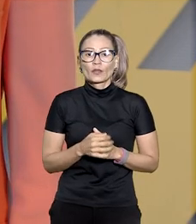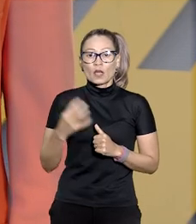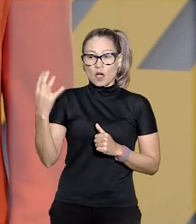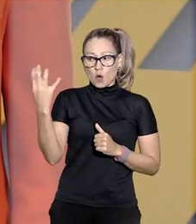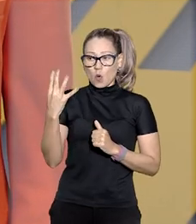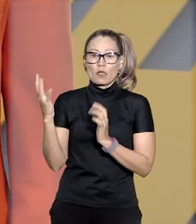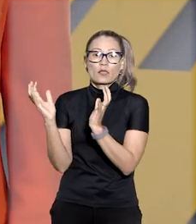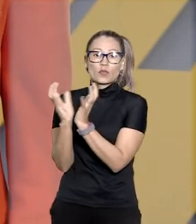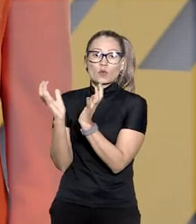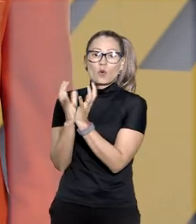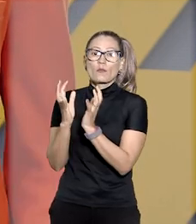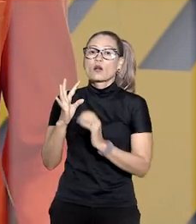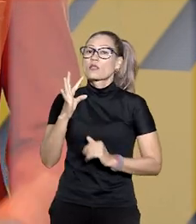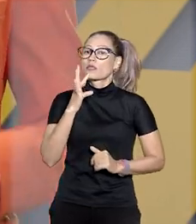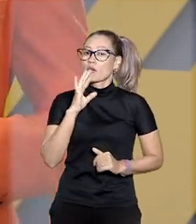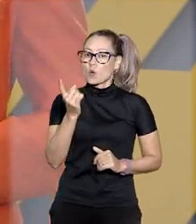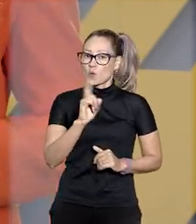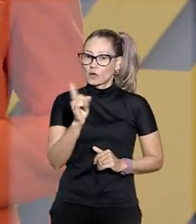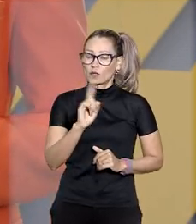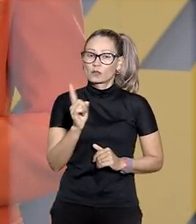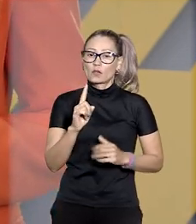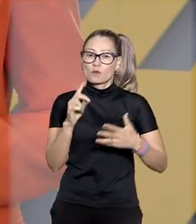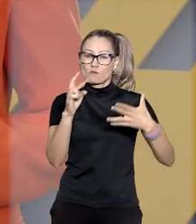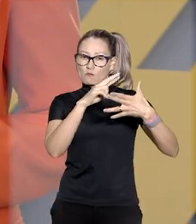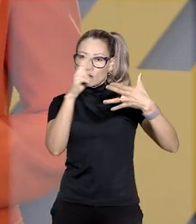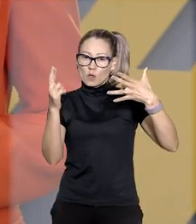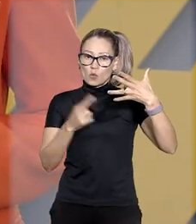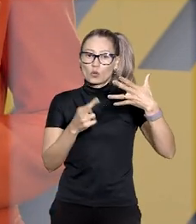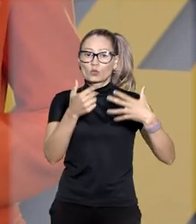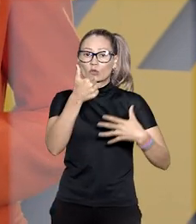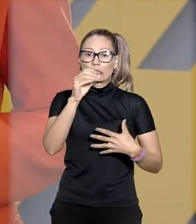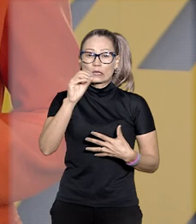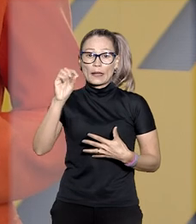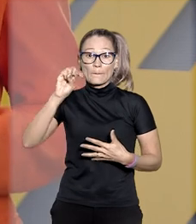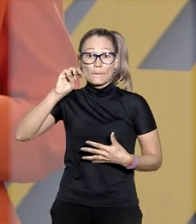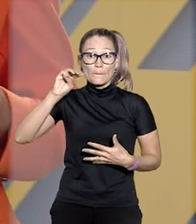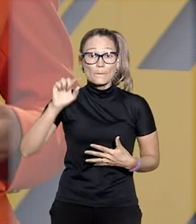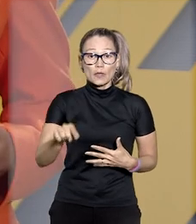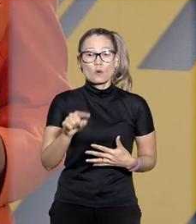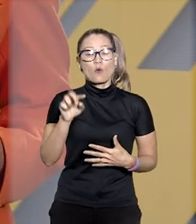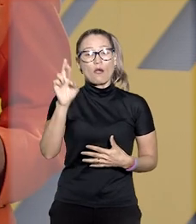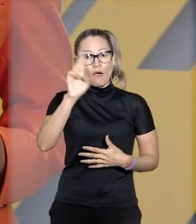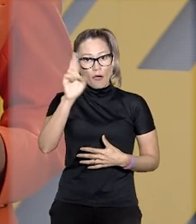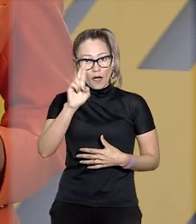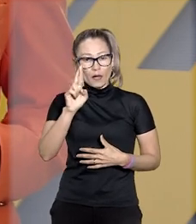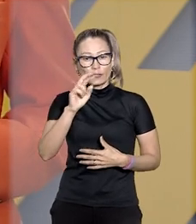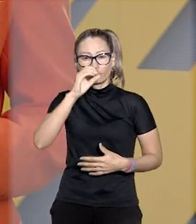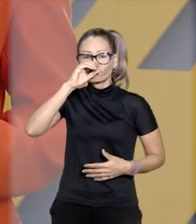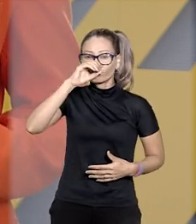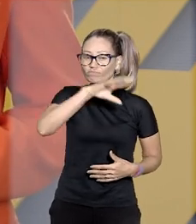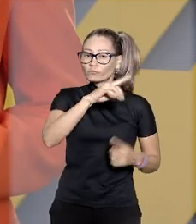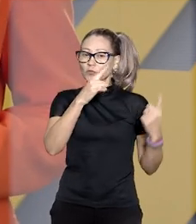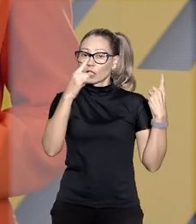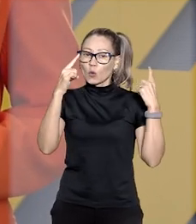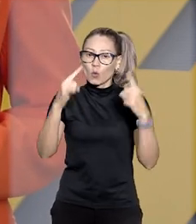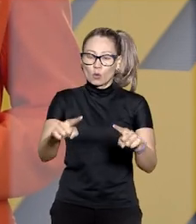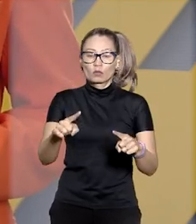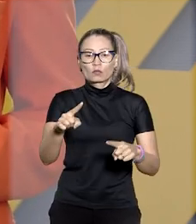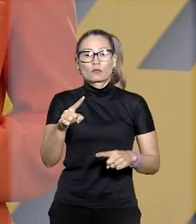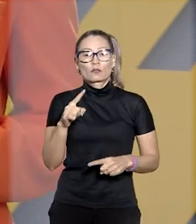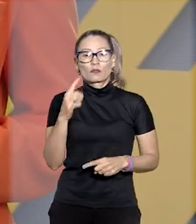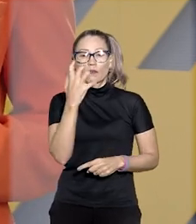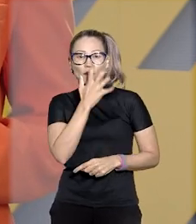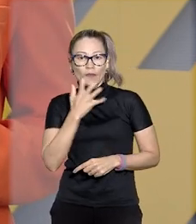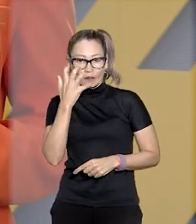E a quarta turma não conheceu de recurso contra a condenação de R$100 mil por ofensa à família de Chico Buarque, em